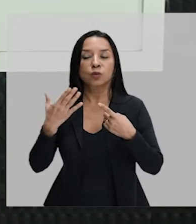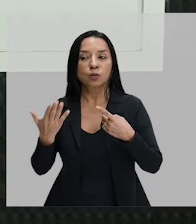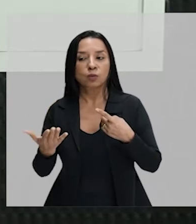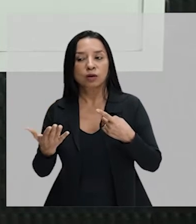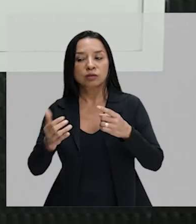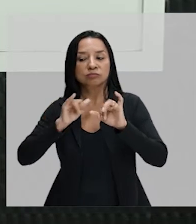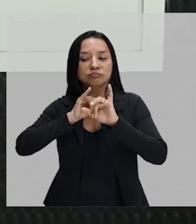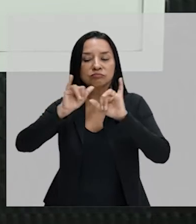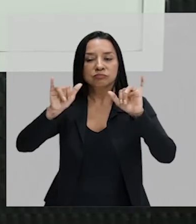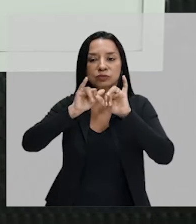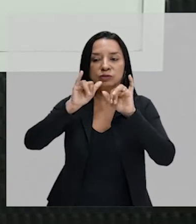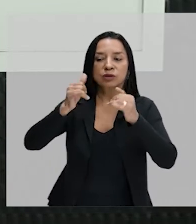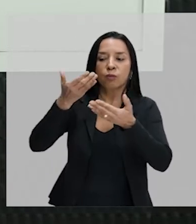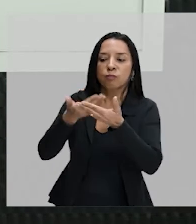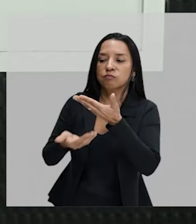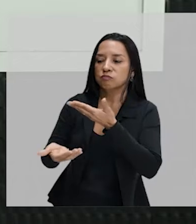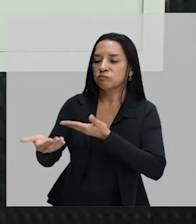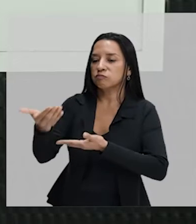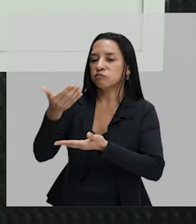compartilhamento, olha aqui,